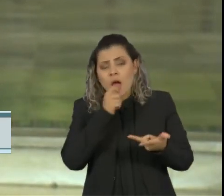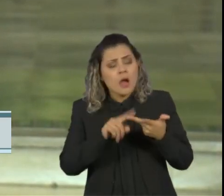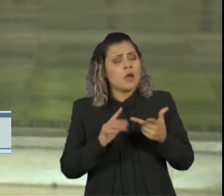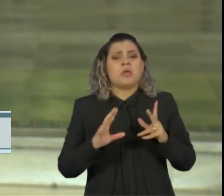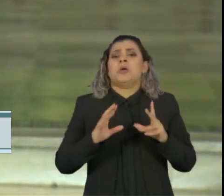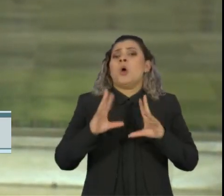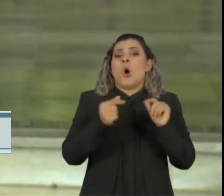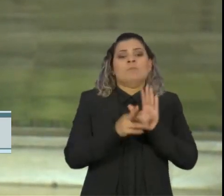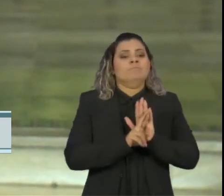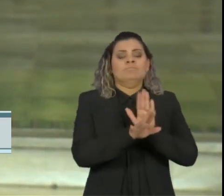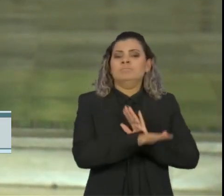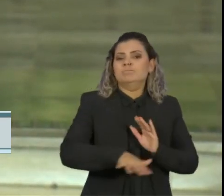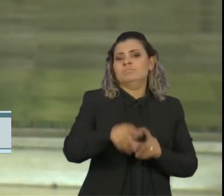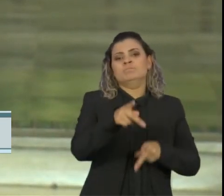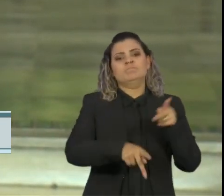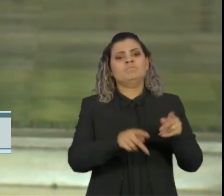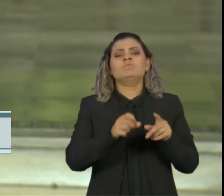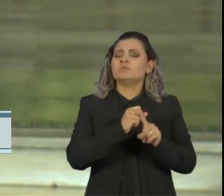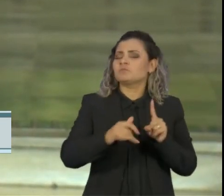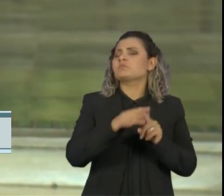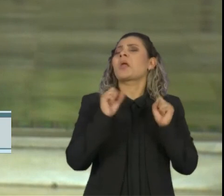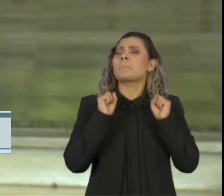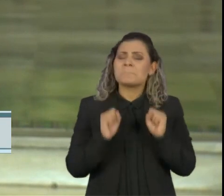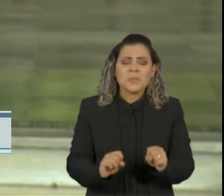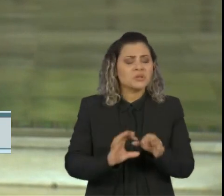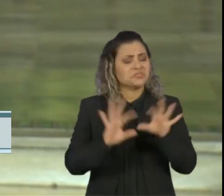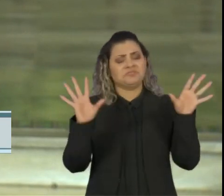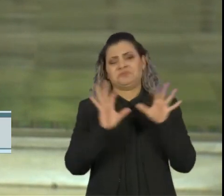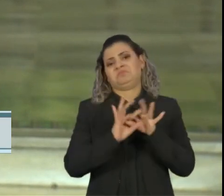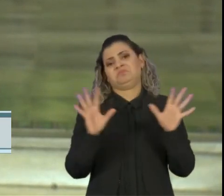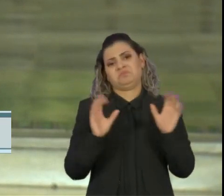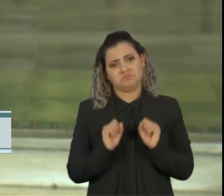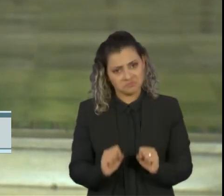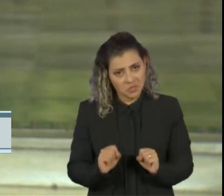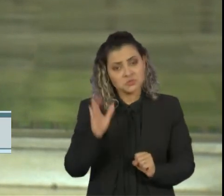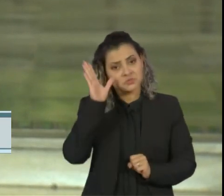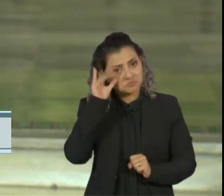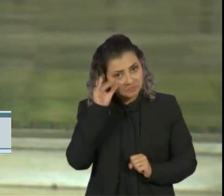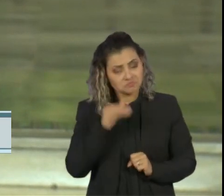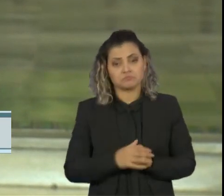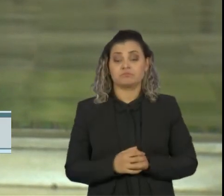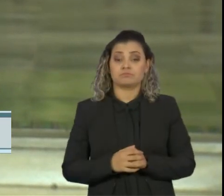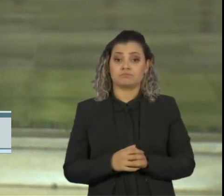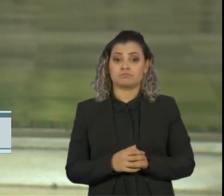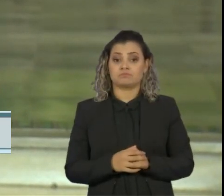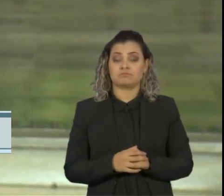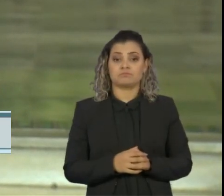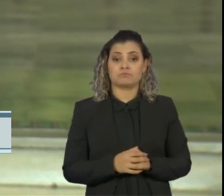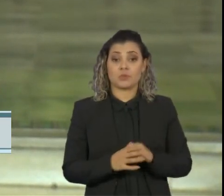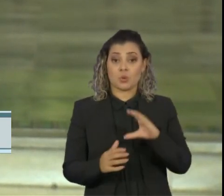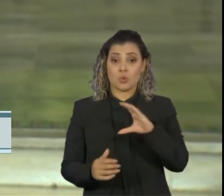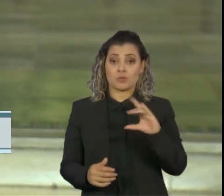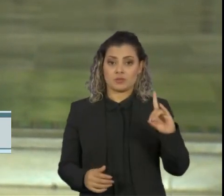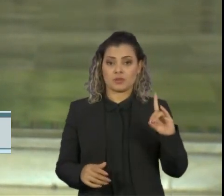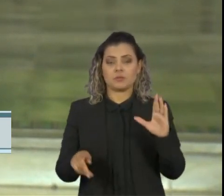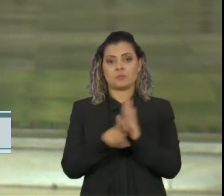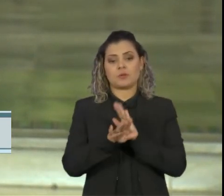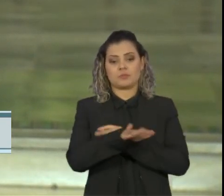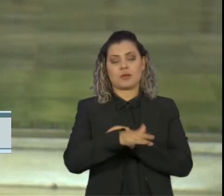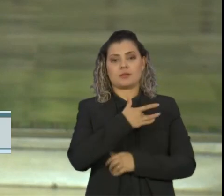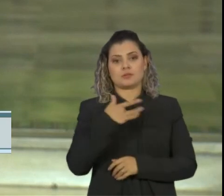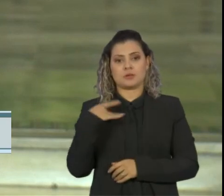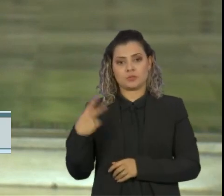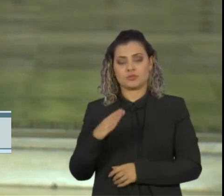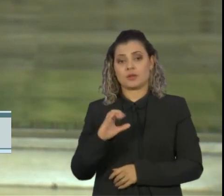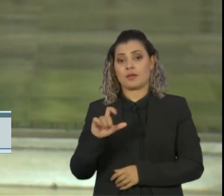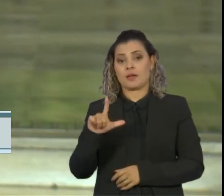ou representantes da sociedade civil. O nosso coordenador do Comitê de Saúde, Carlos